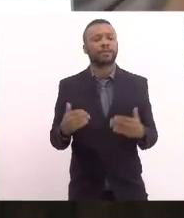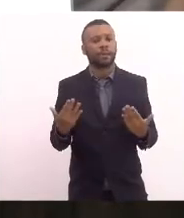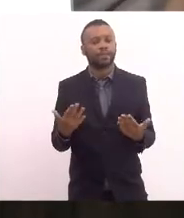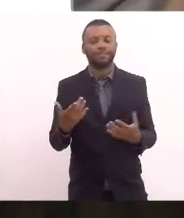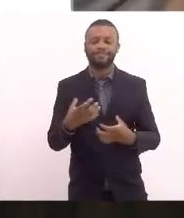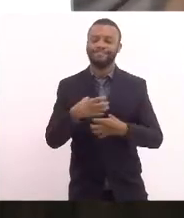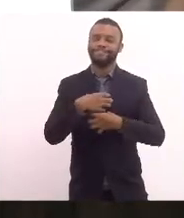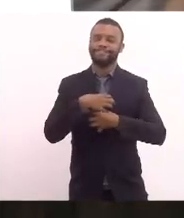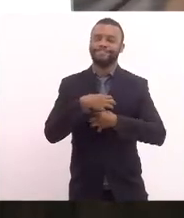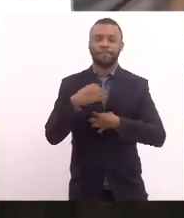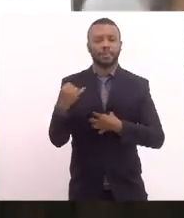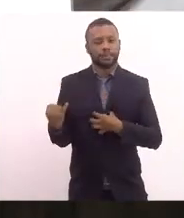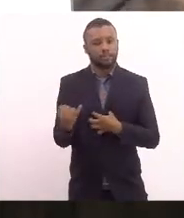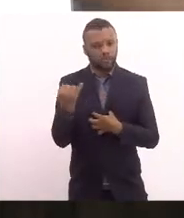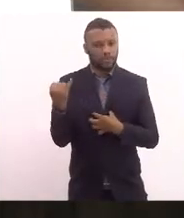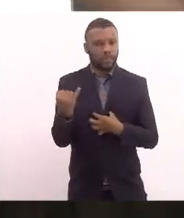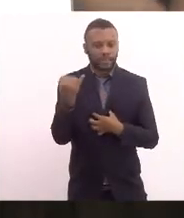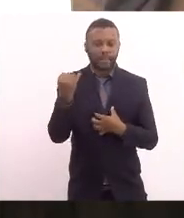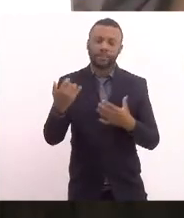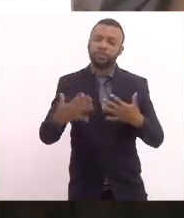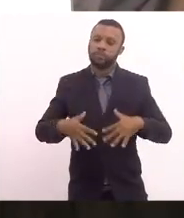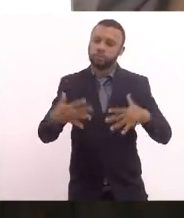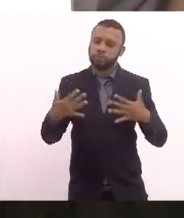de uma grandiosidade, né, tão